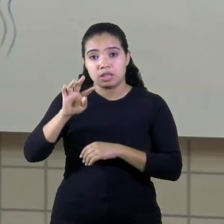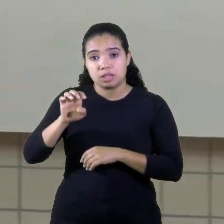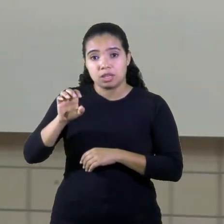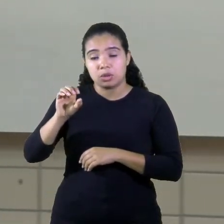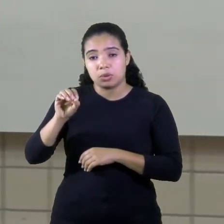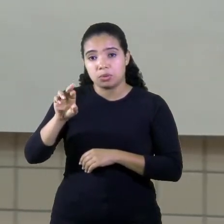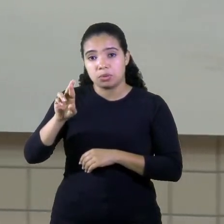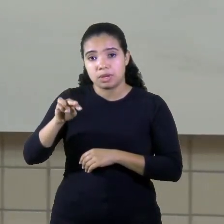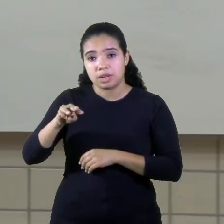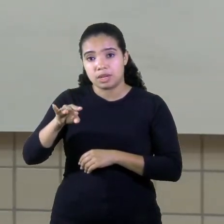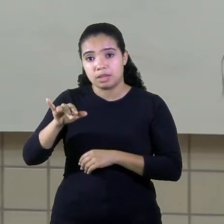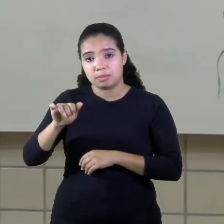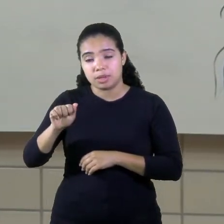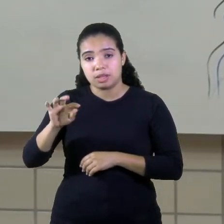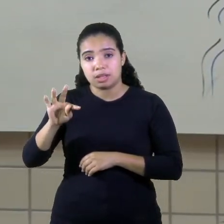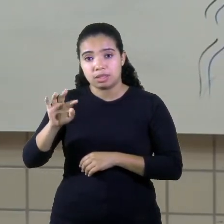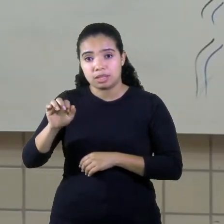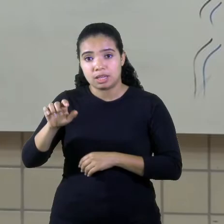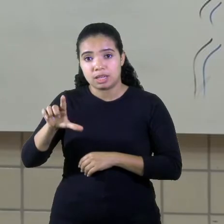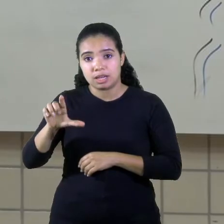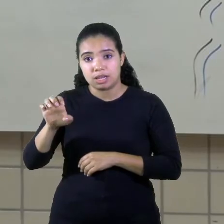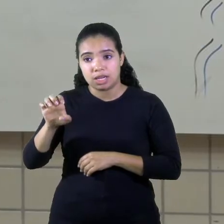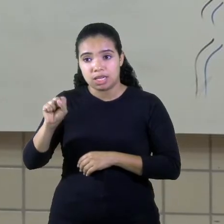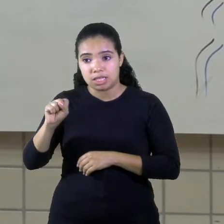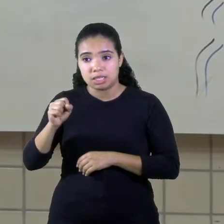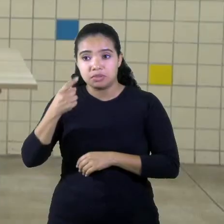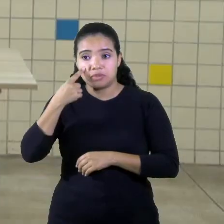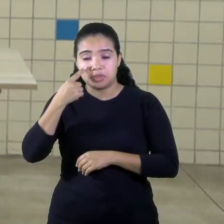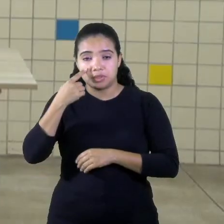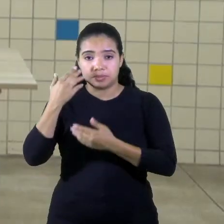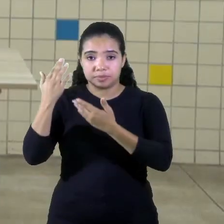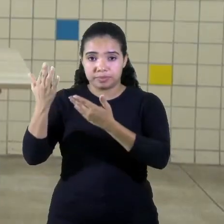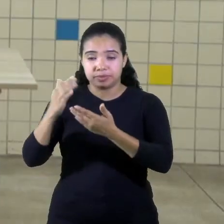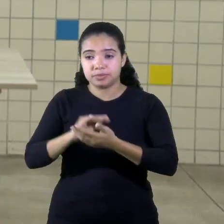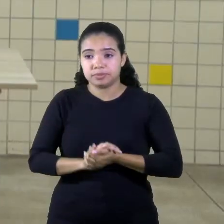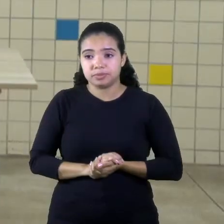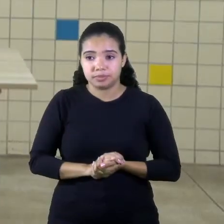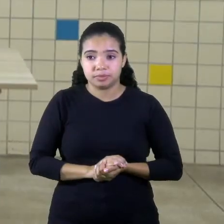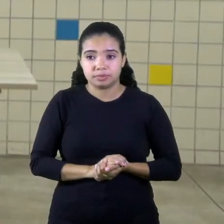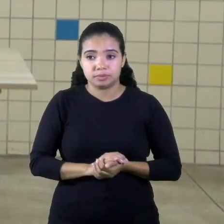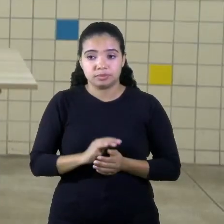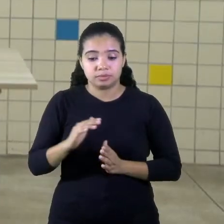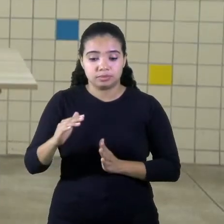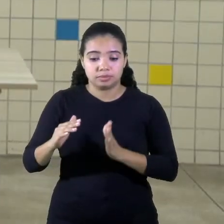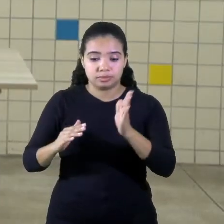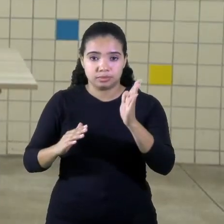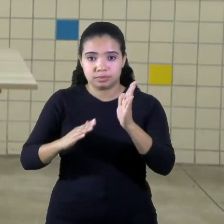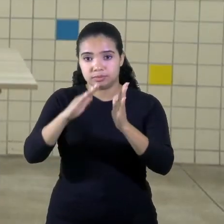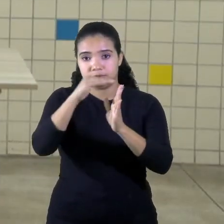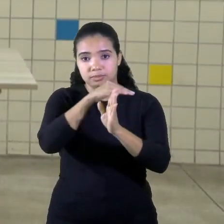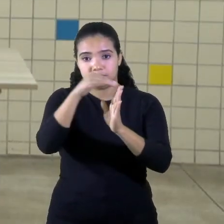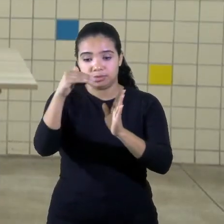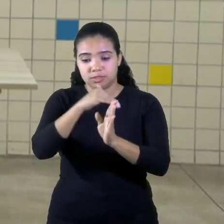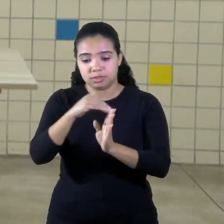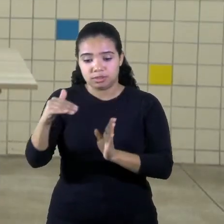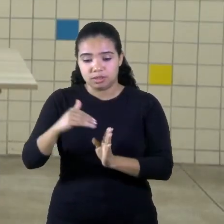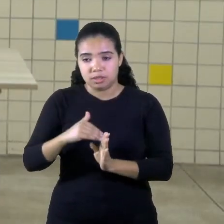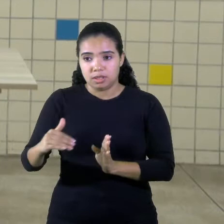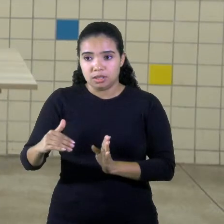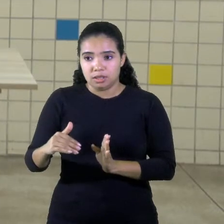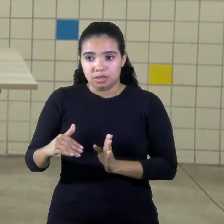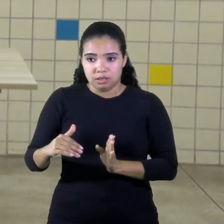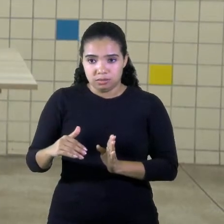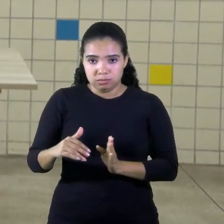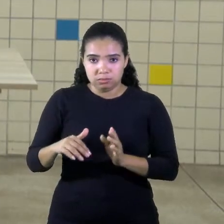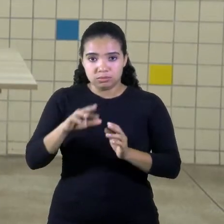Então, observa bem. Eu tenho aqui as retas transversais, as paralelas R e S,